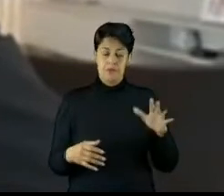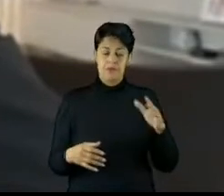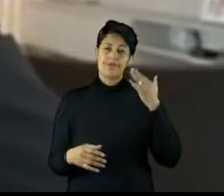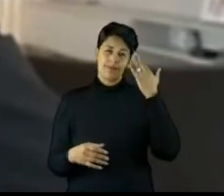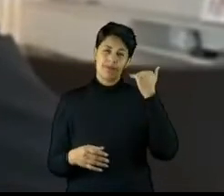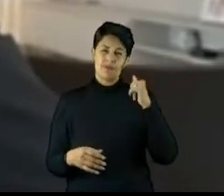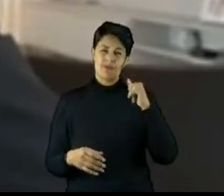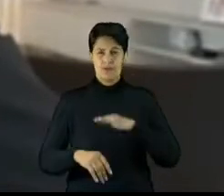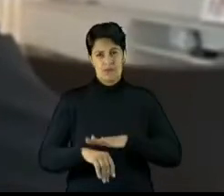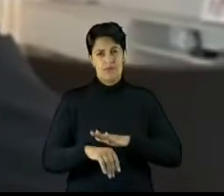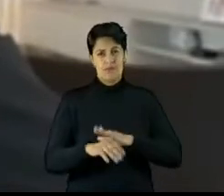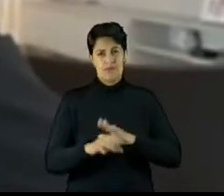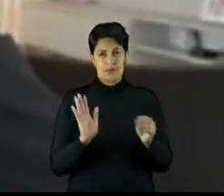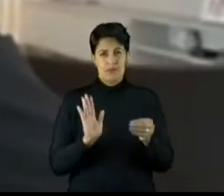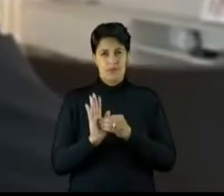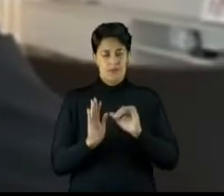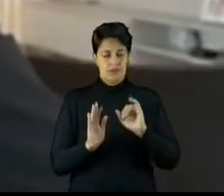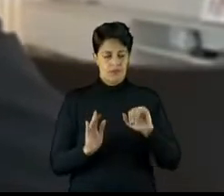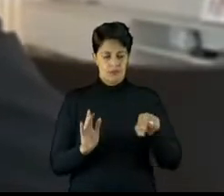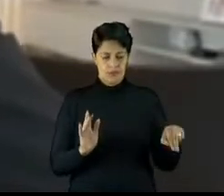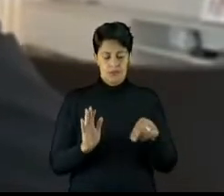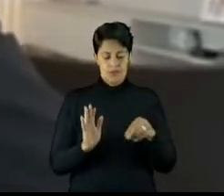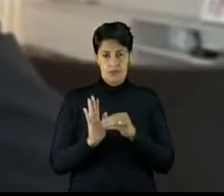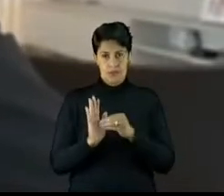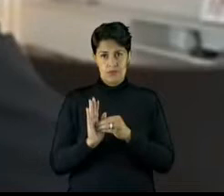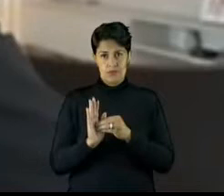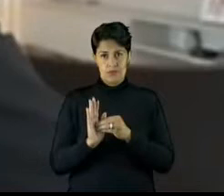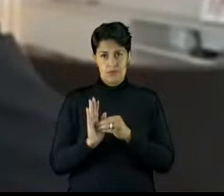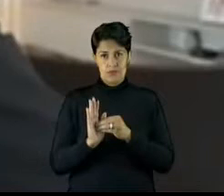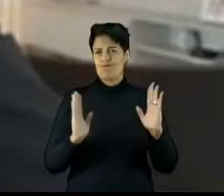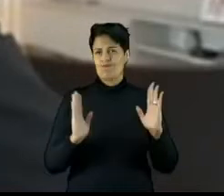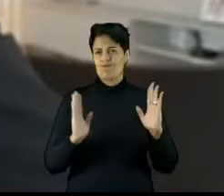ao plenário, mas a unidade instrutora